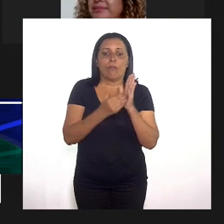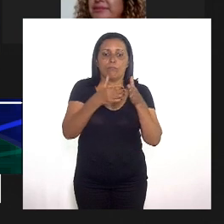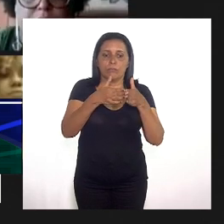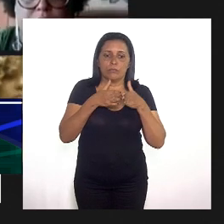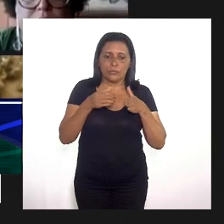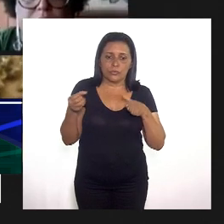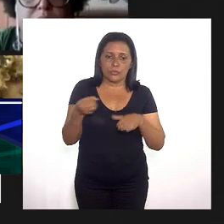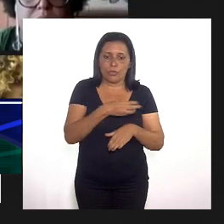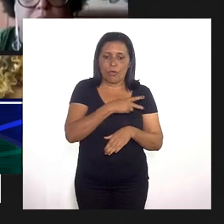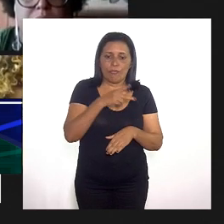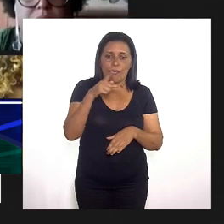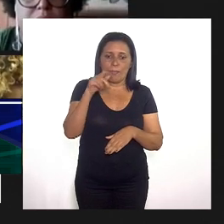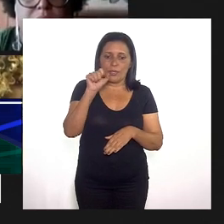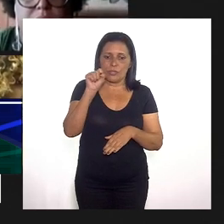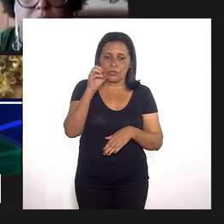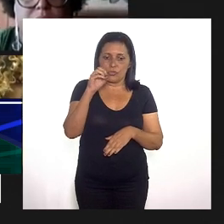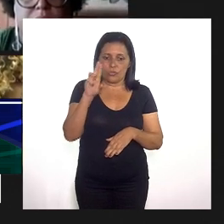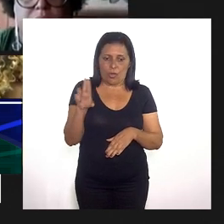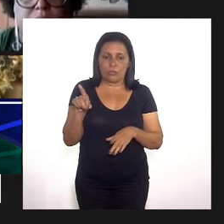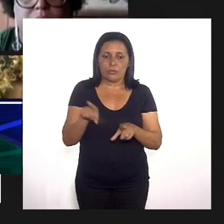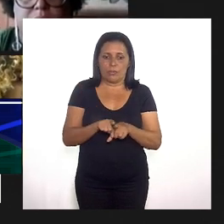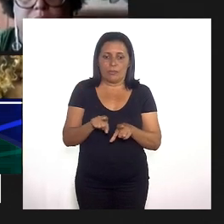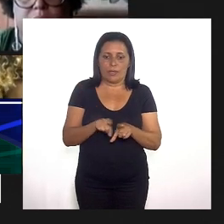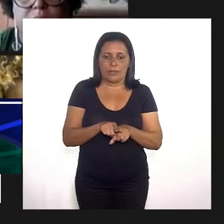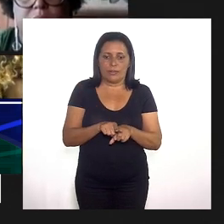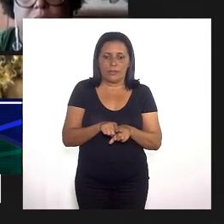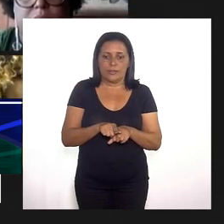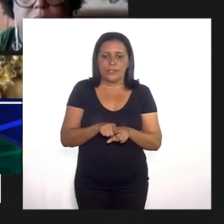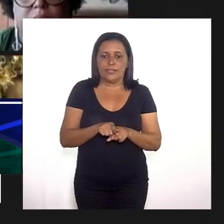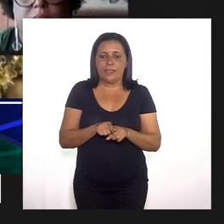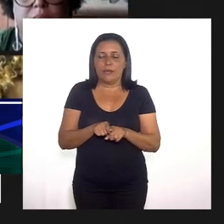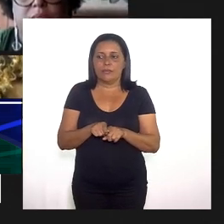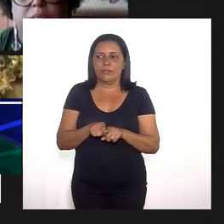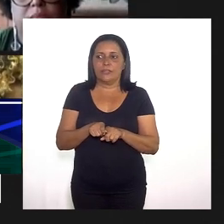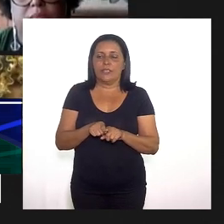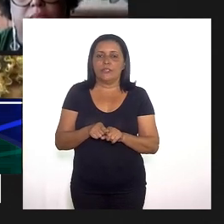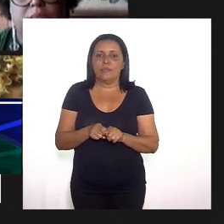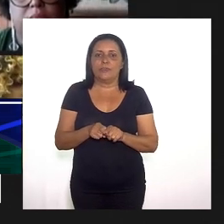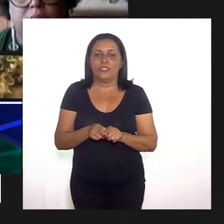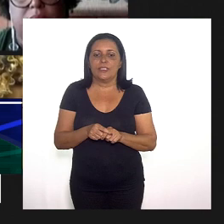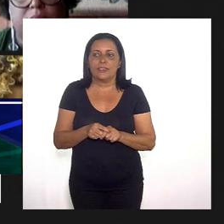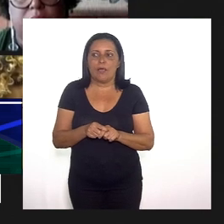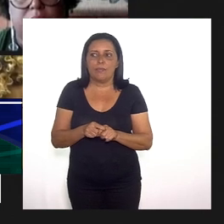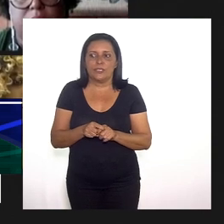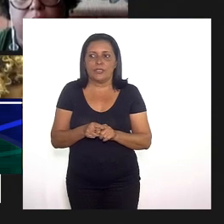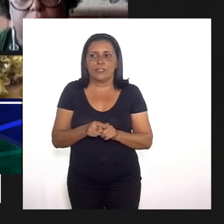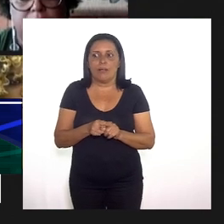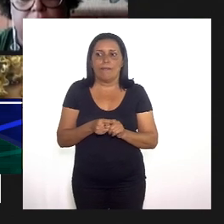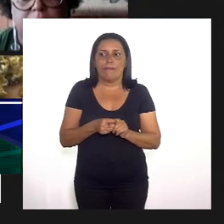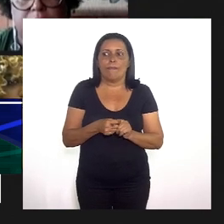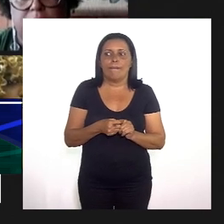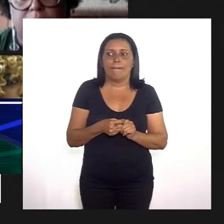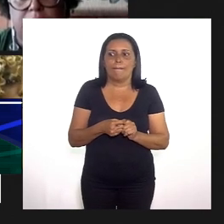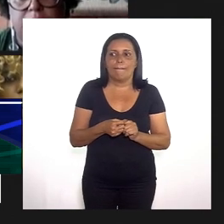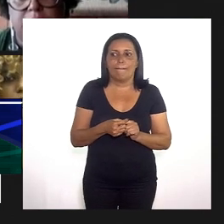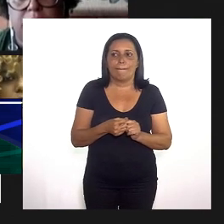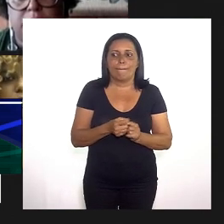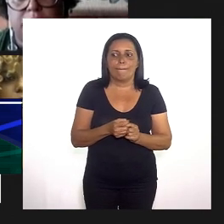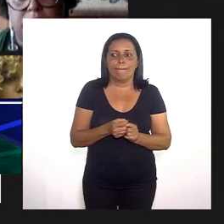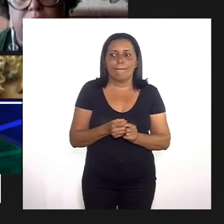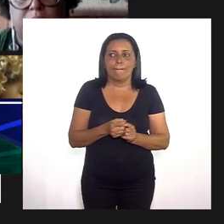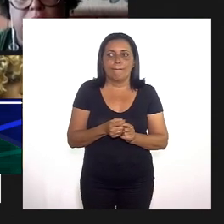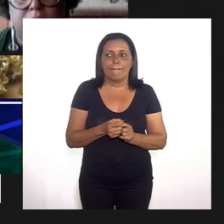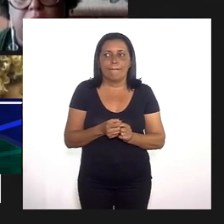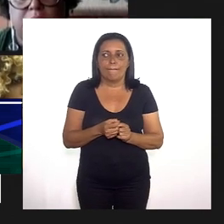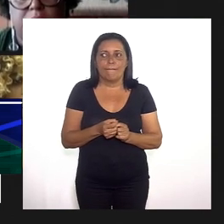do pessoal. Pela ordem, nada mais a tratar... na ordem do dia, a presidência, antes de encerrar os trabalhos, concede